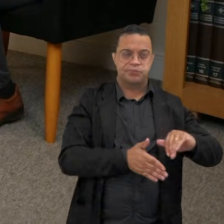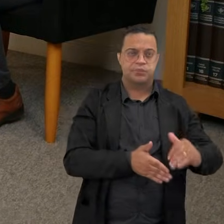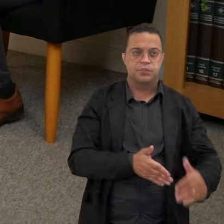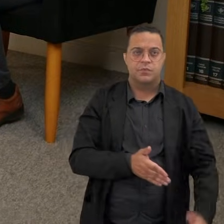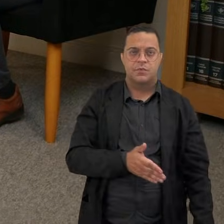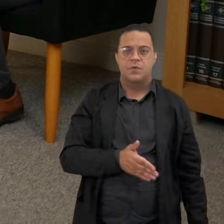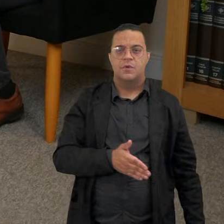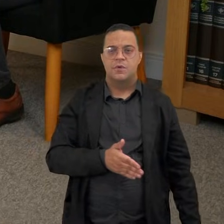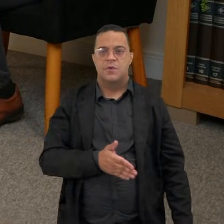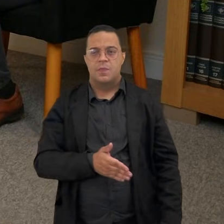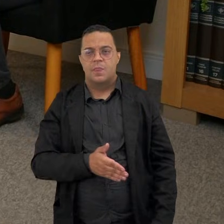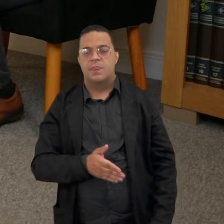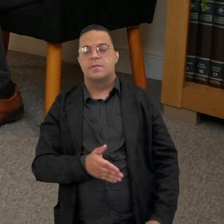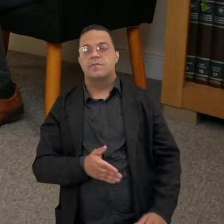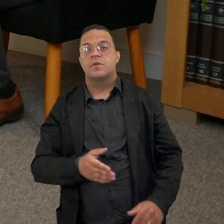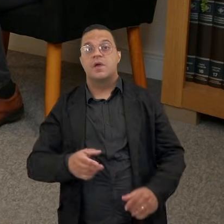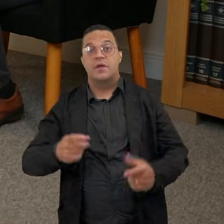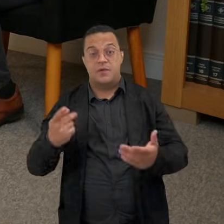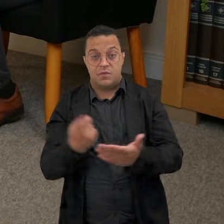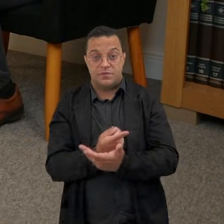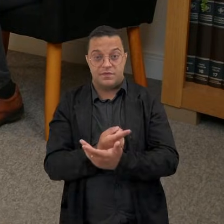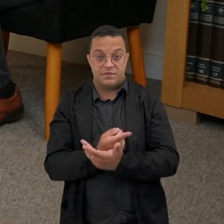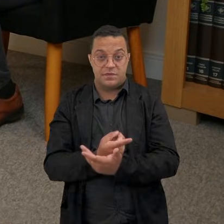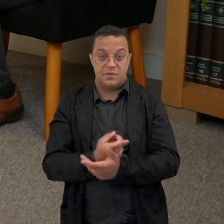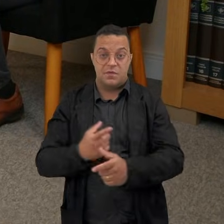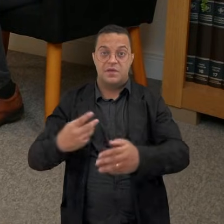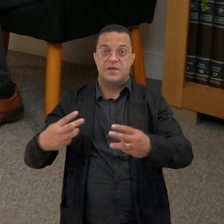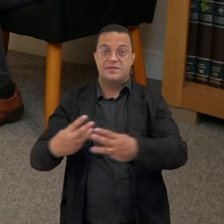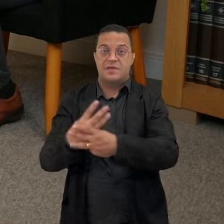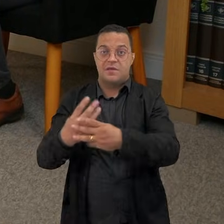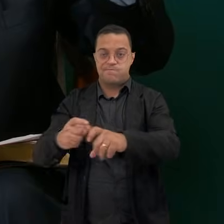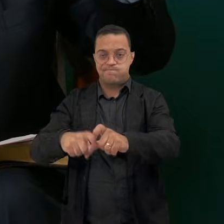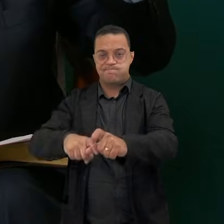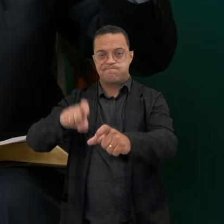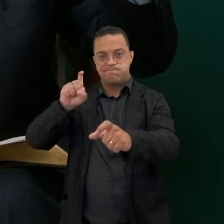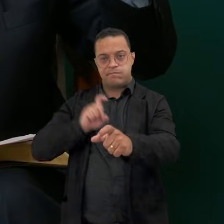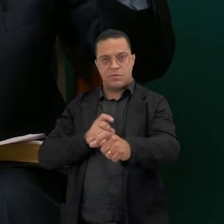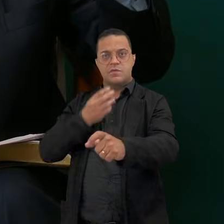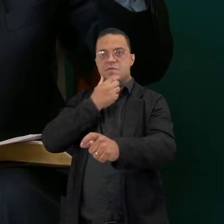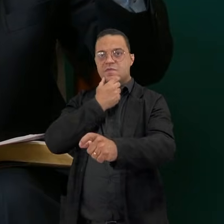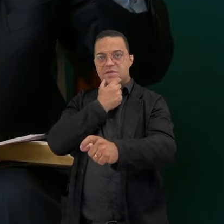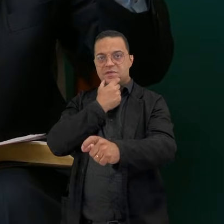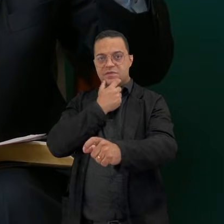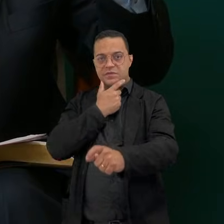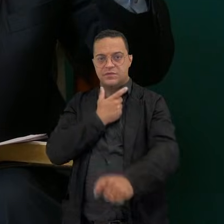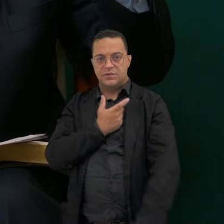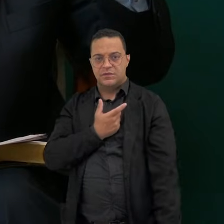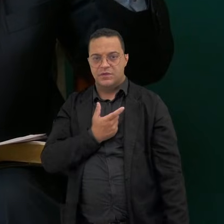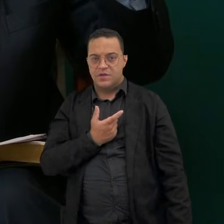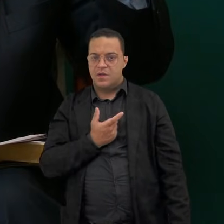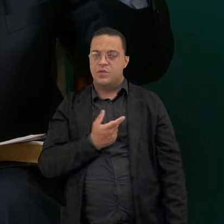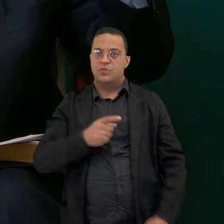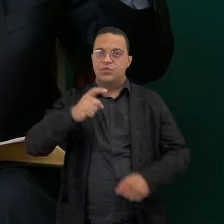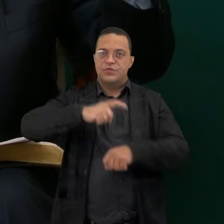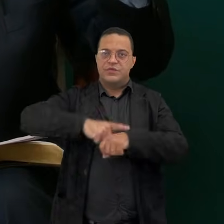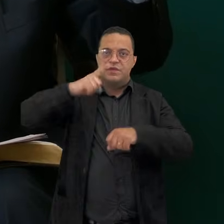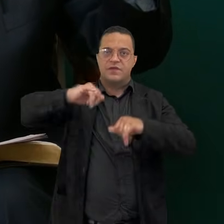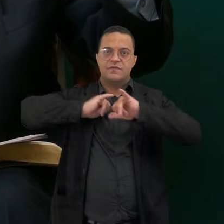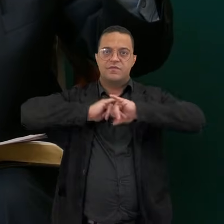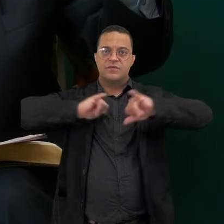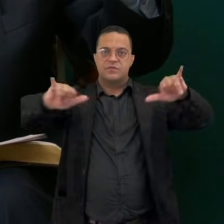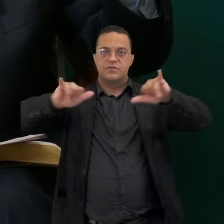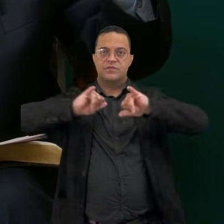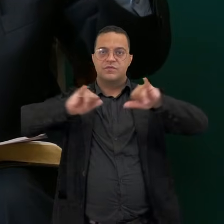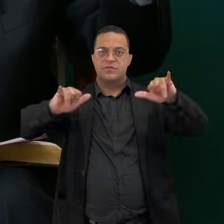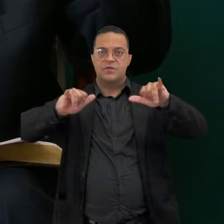enquanto Ben-Gurion estava lendo a Carta da Independência, as emissoras de rádio dos países árabes estavam declarando